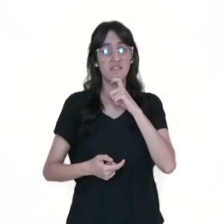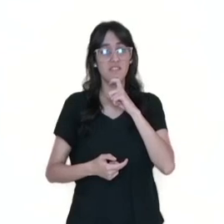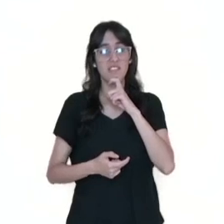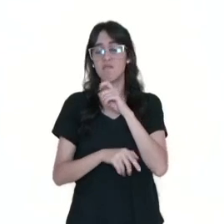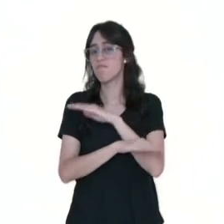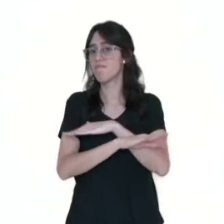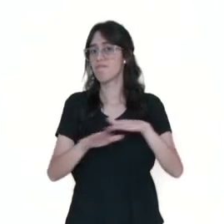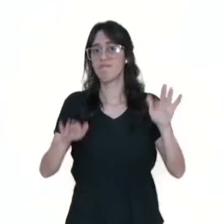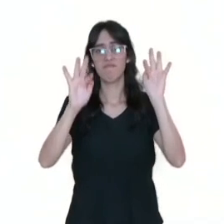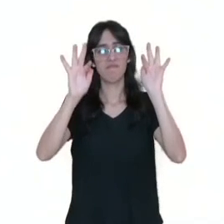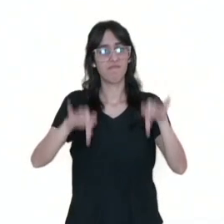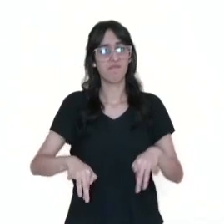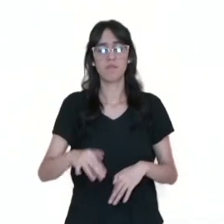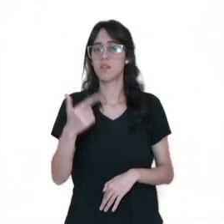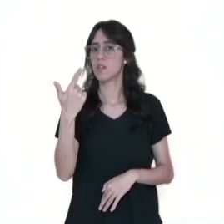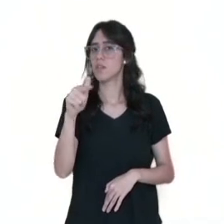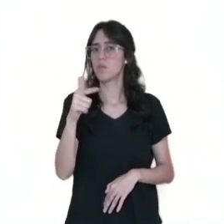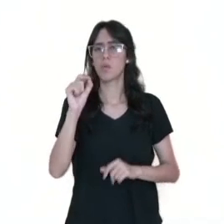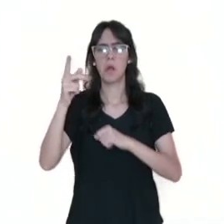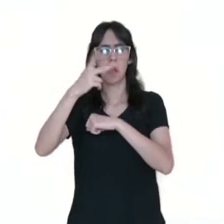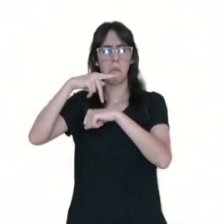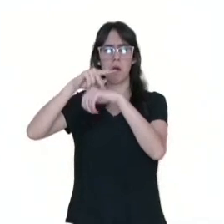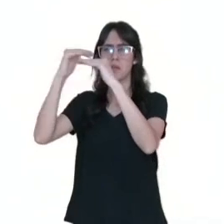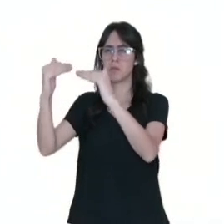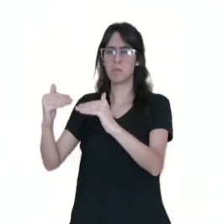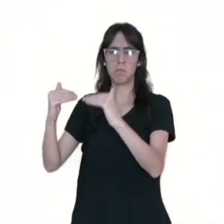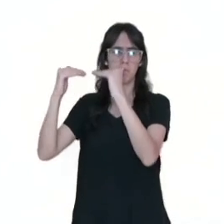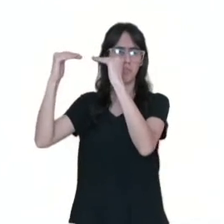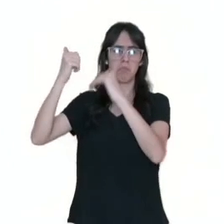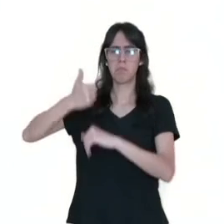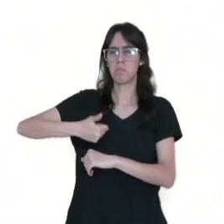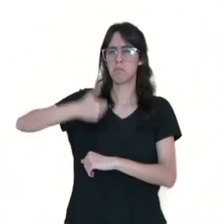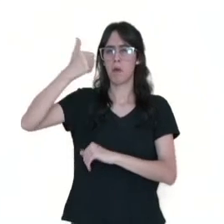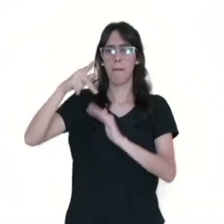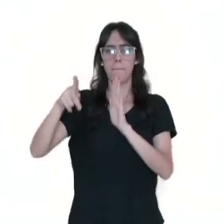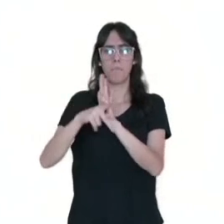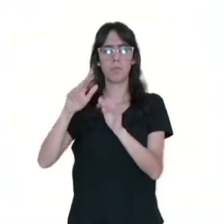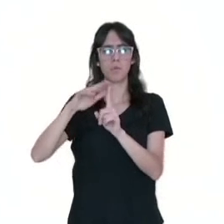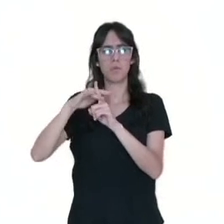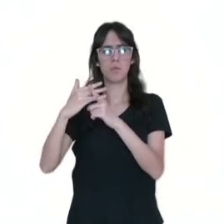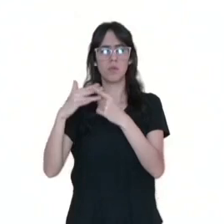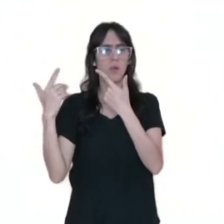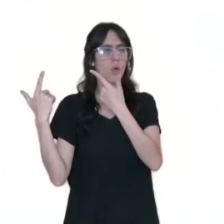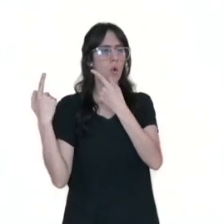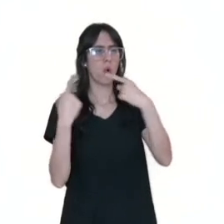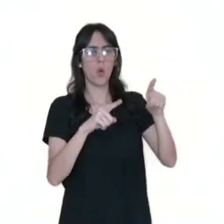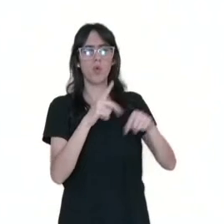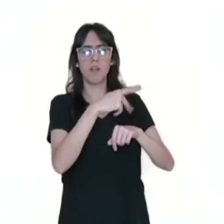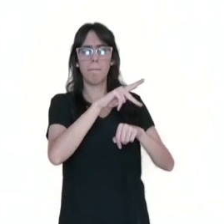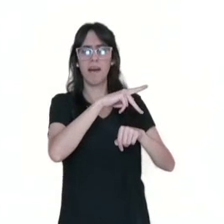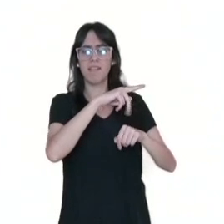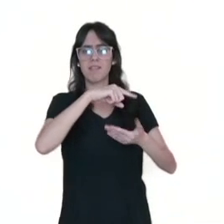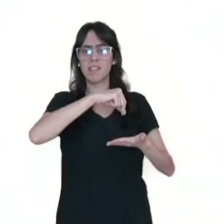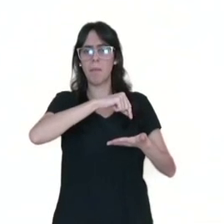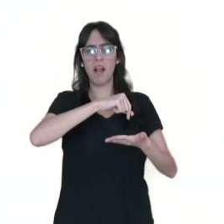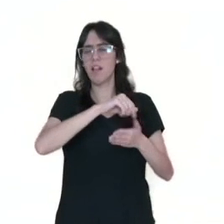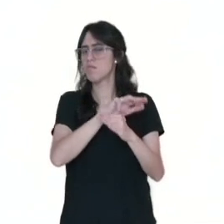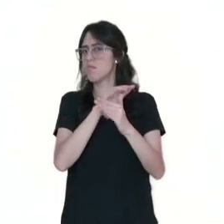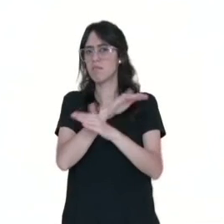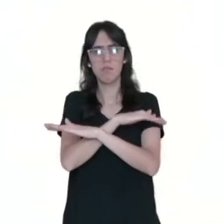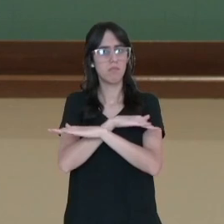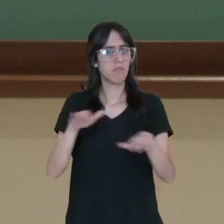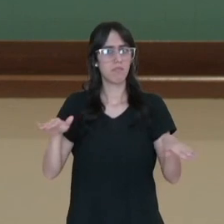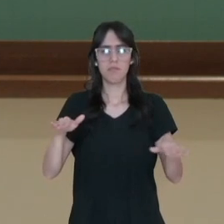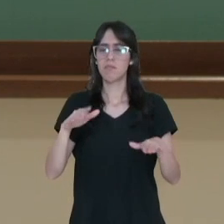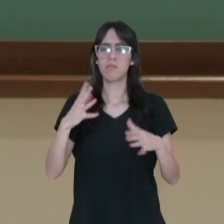havia mais a grande nação, símbolo do socialismo, para rivalizar com os países capitalistas. Nem na economia, nem na